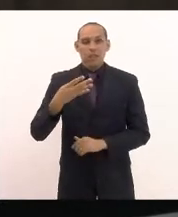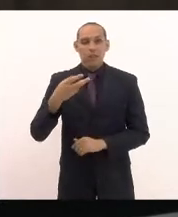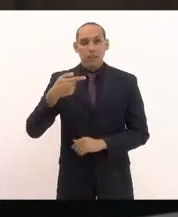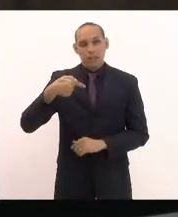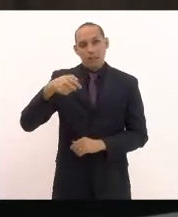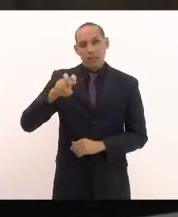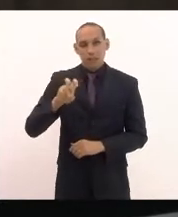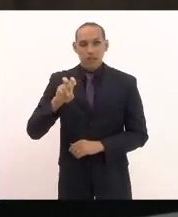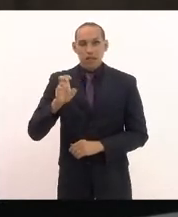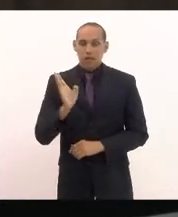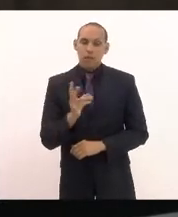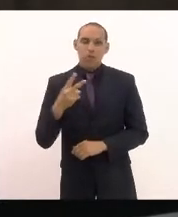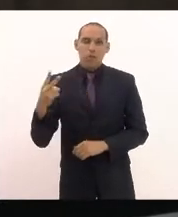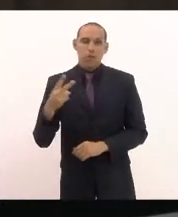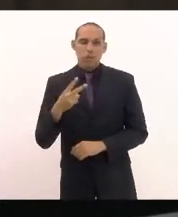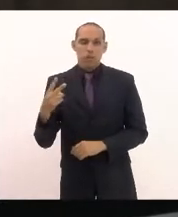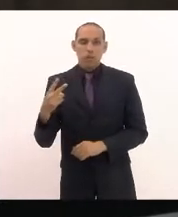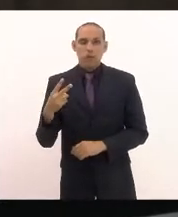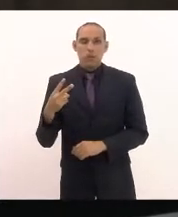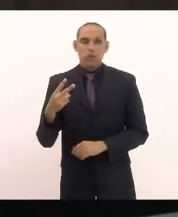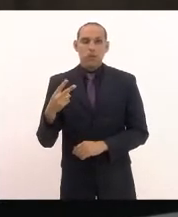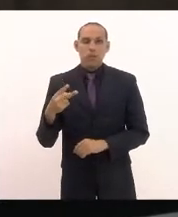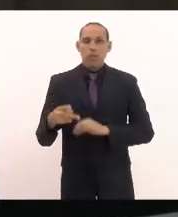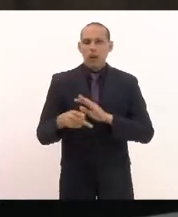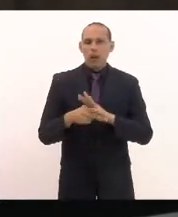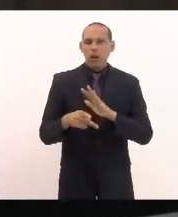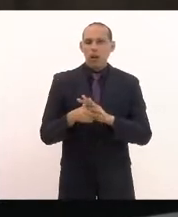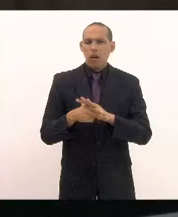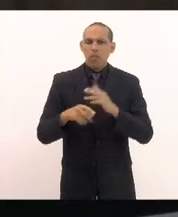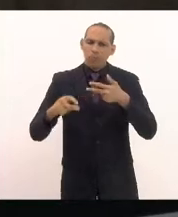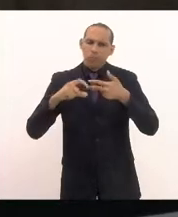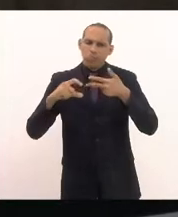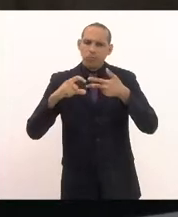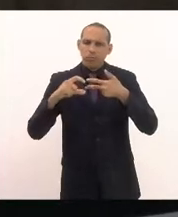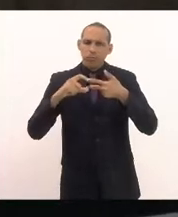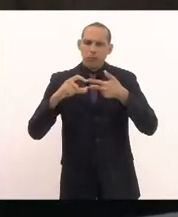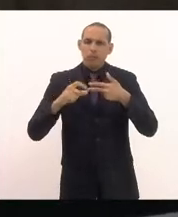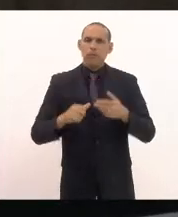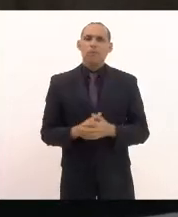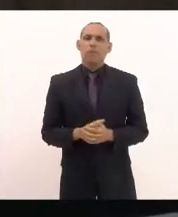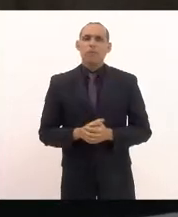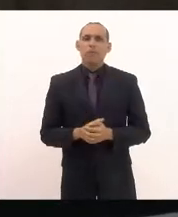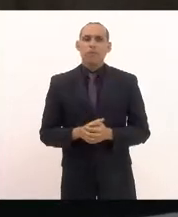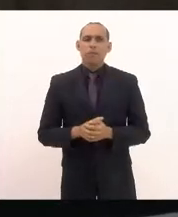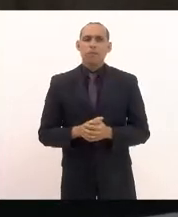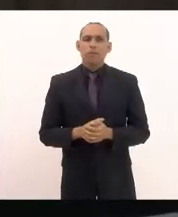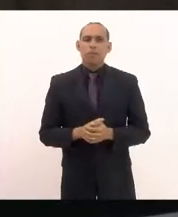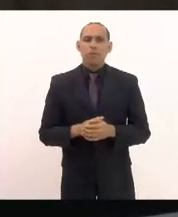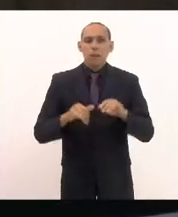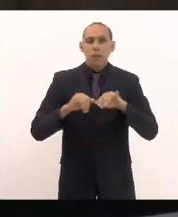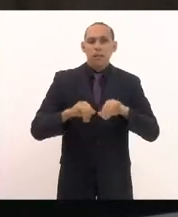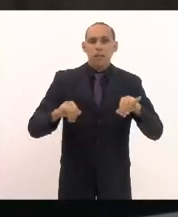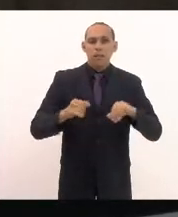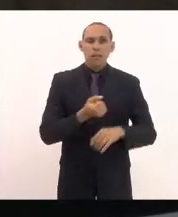de 22, de autoria do Poder Executivo, mensagem